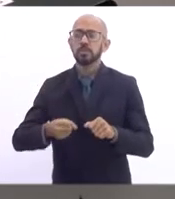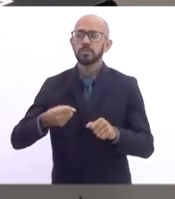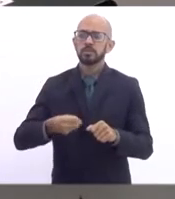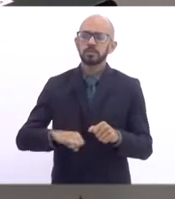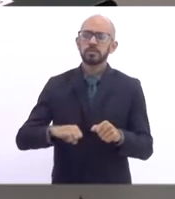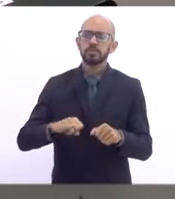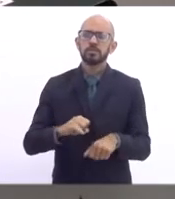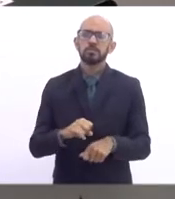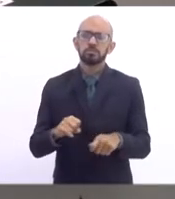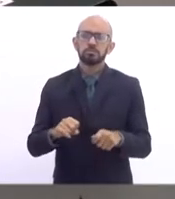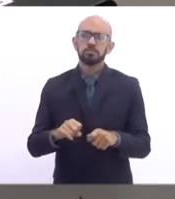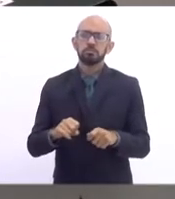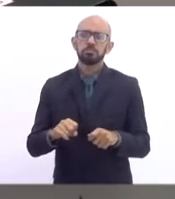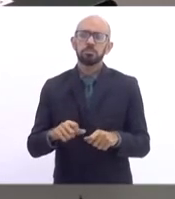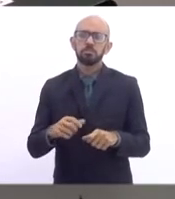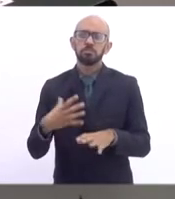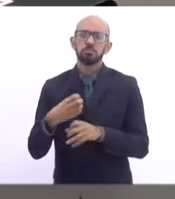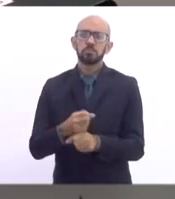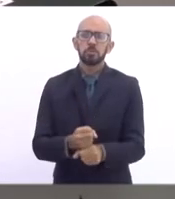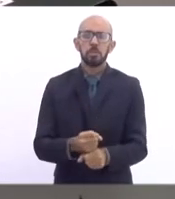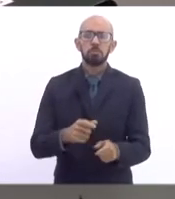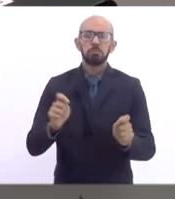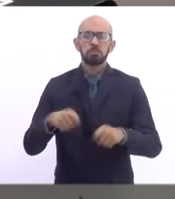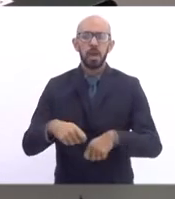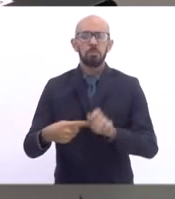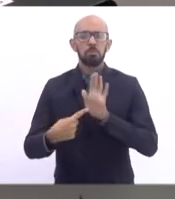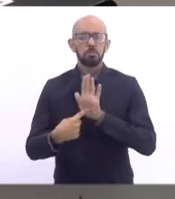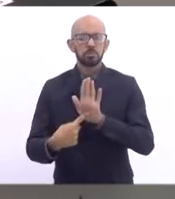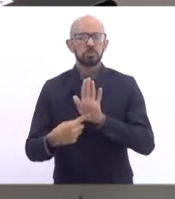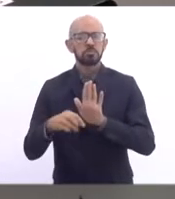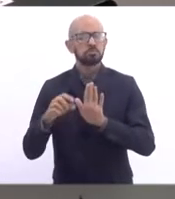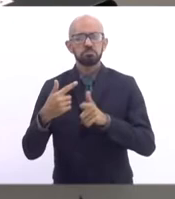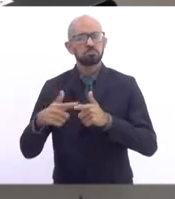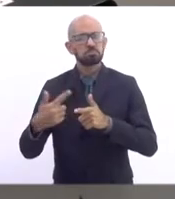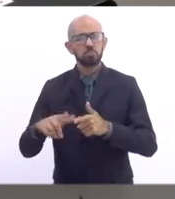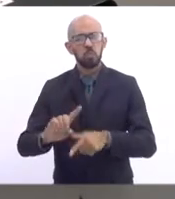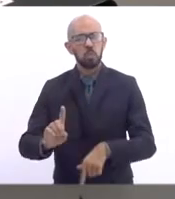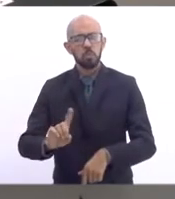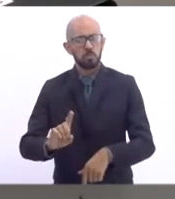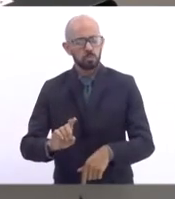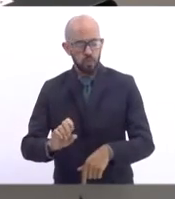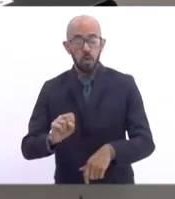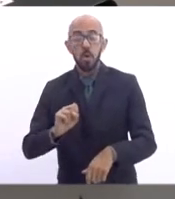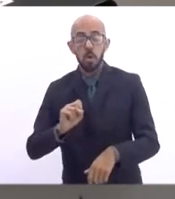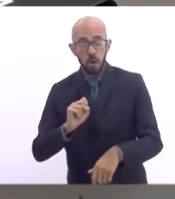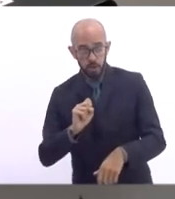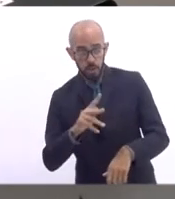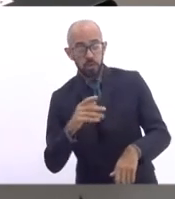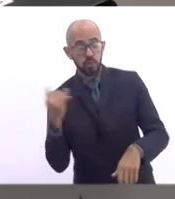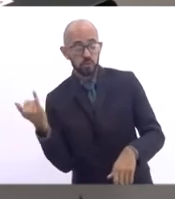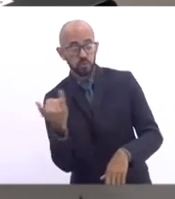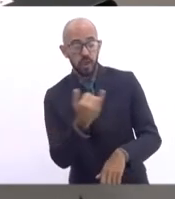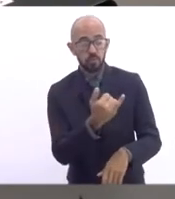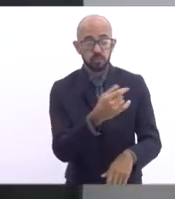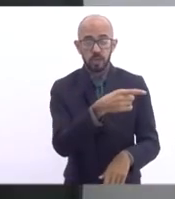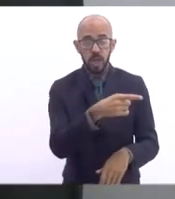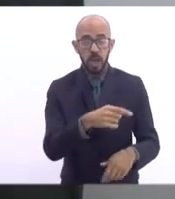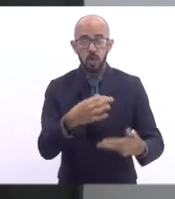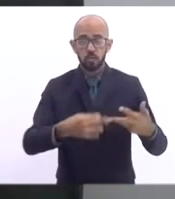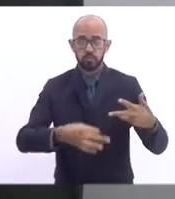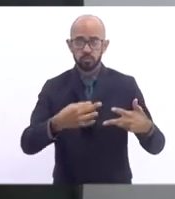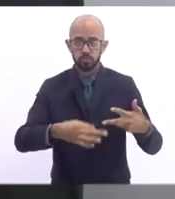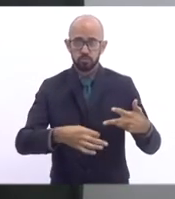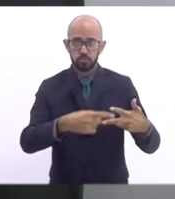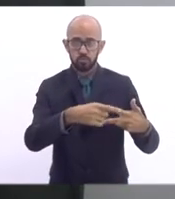ser se demonstrado aqui não tem problema então nós vamos oficial Tribunal de Contas porque